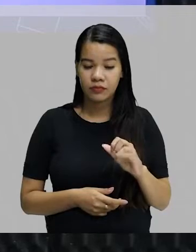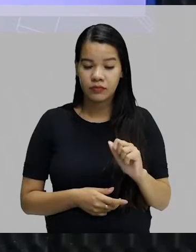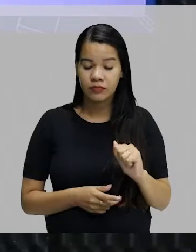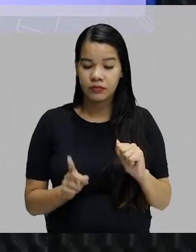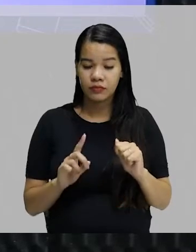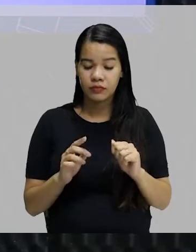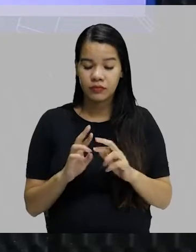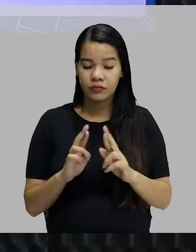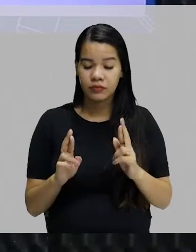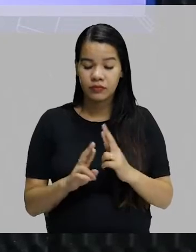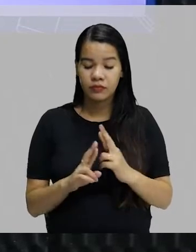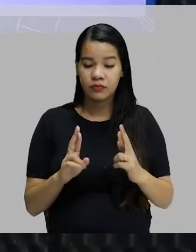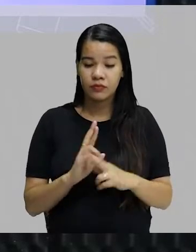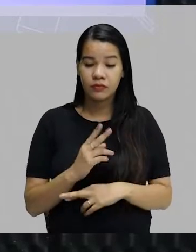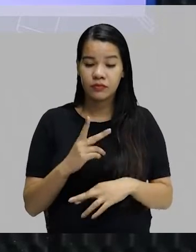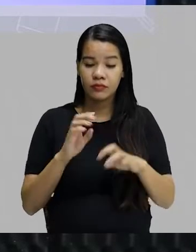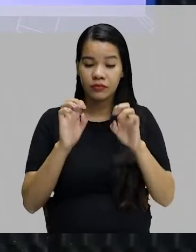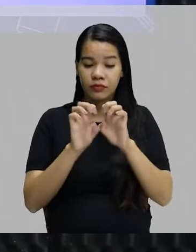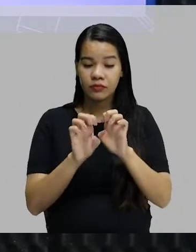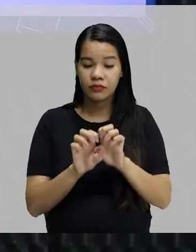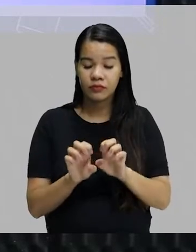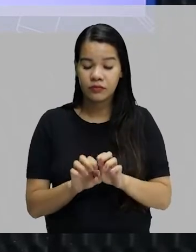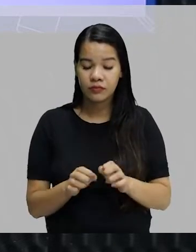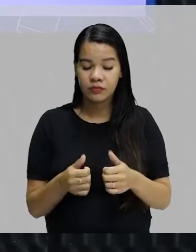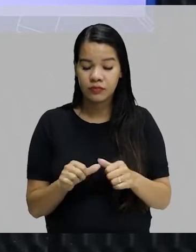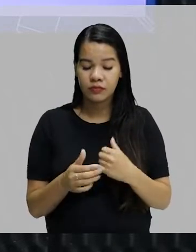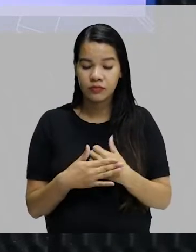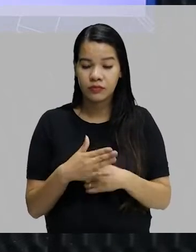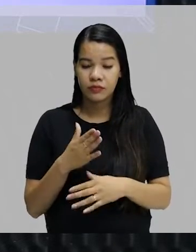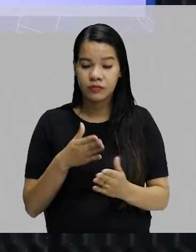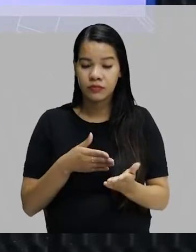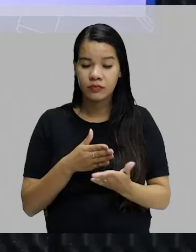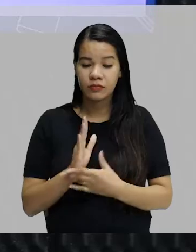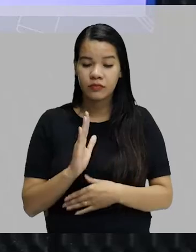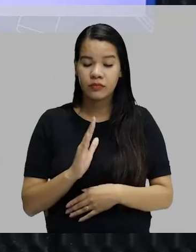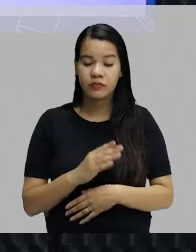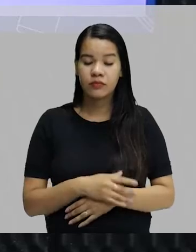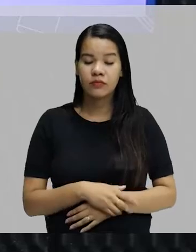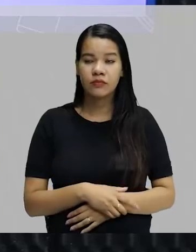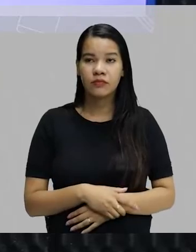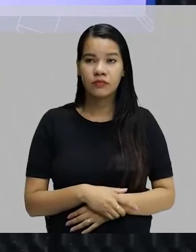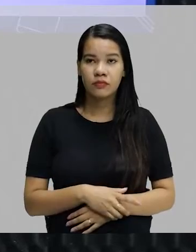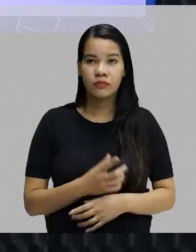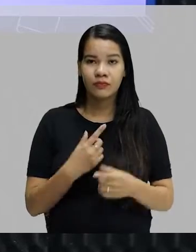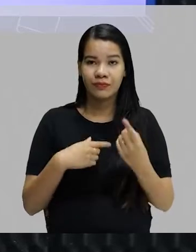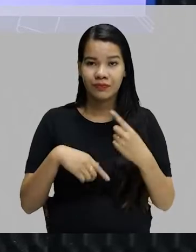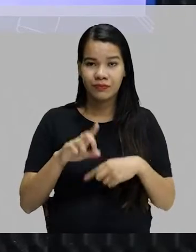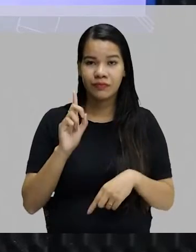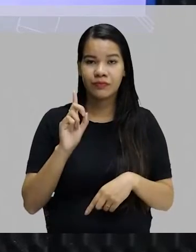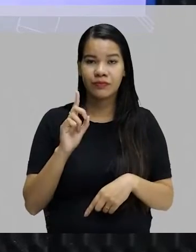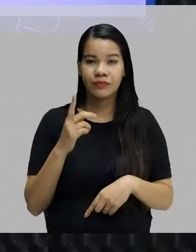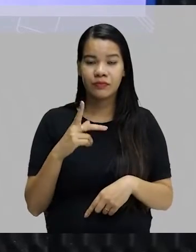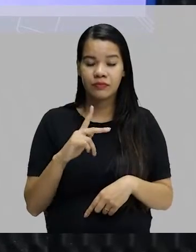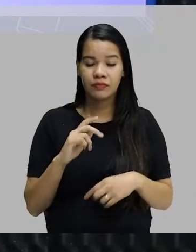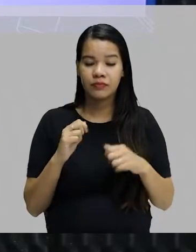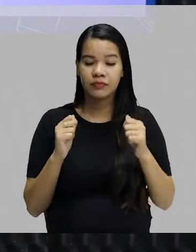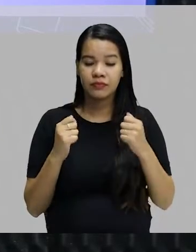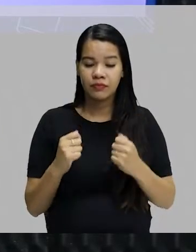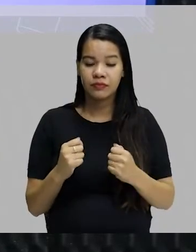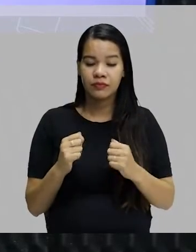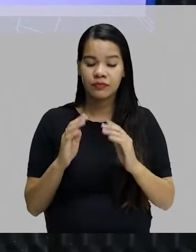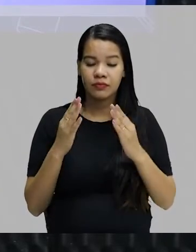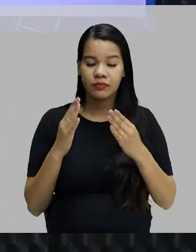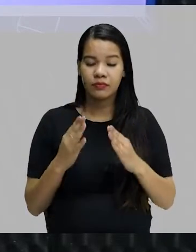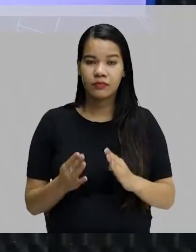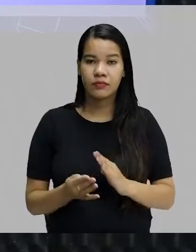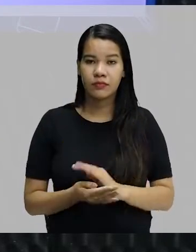dentro dessas estruturas, elas estão ali muito mais ultrapassando, extrapolando, transcendendo esta possibilidade de